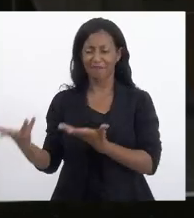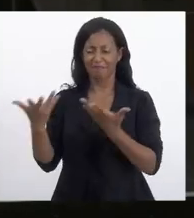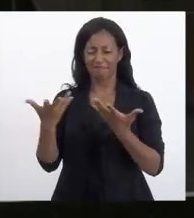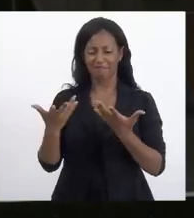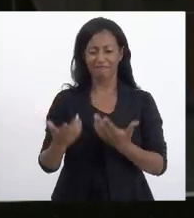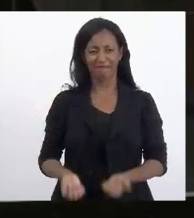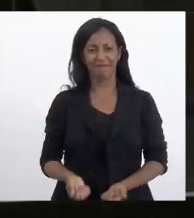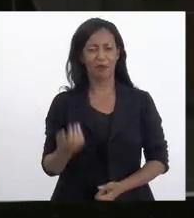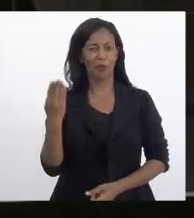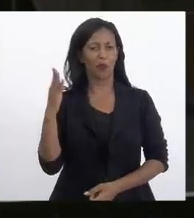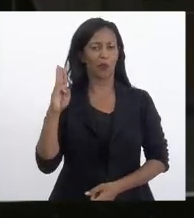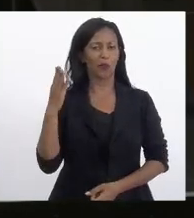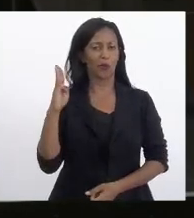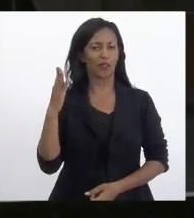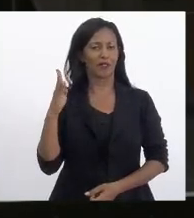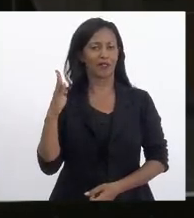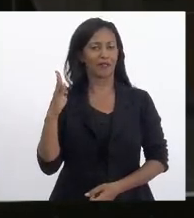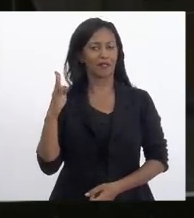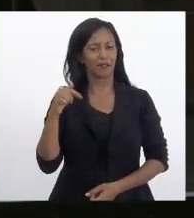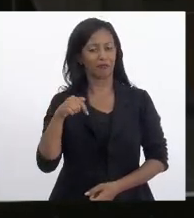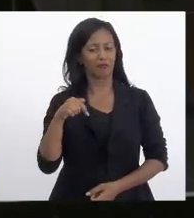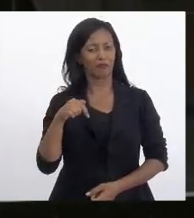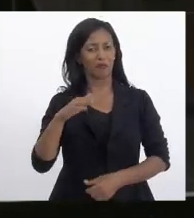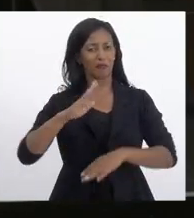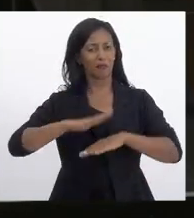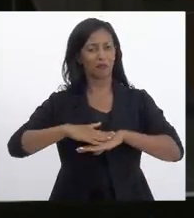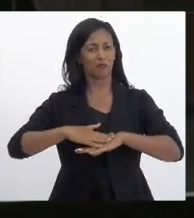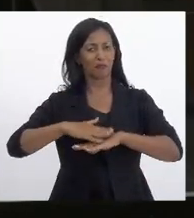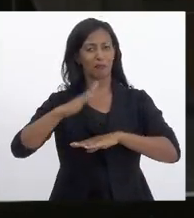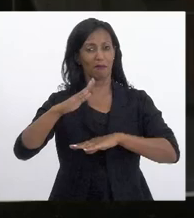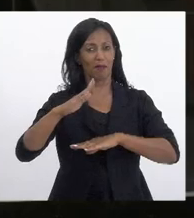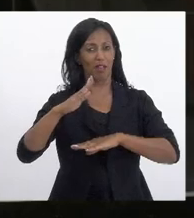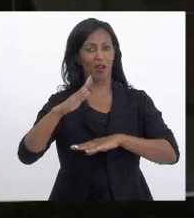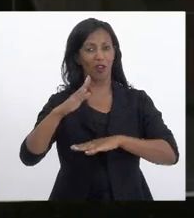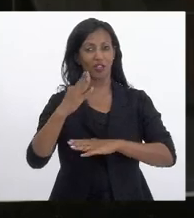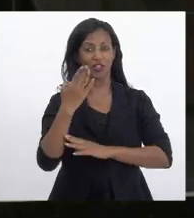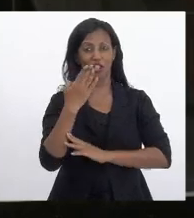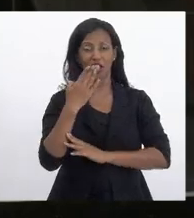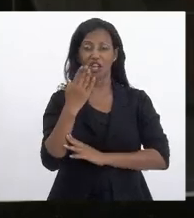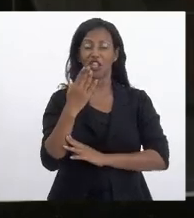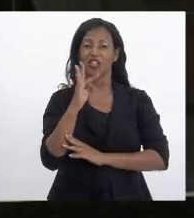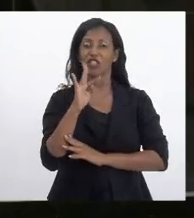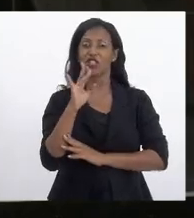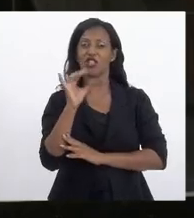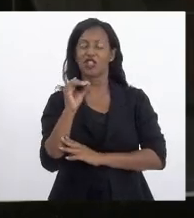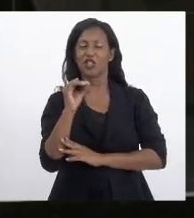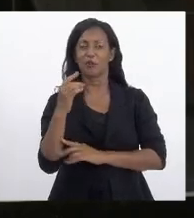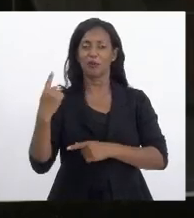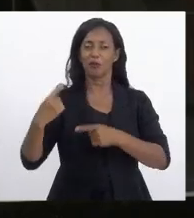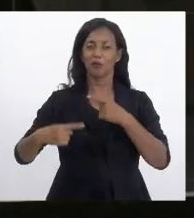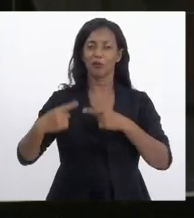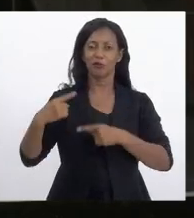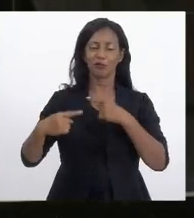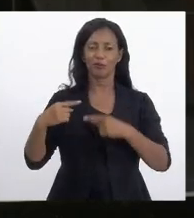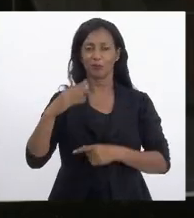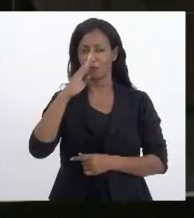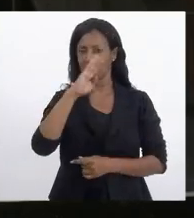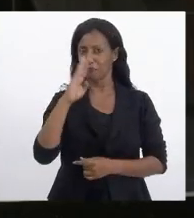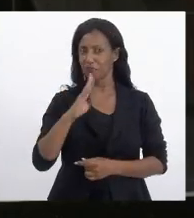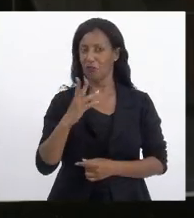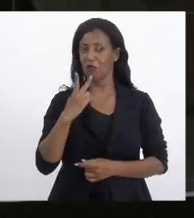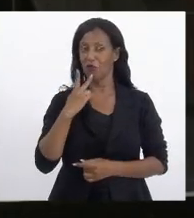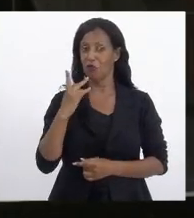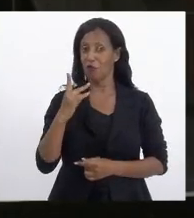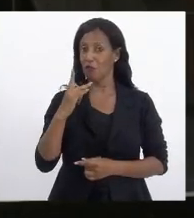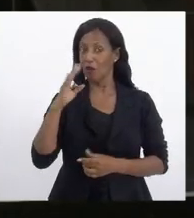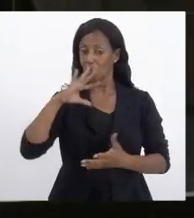Botafogo no seio dos maiores times do nosso Campeonato Brasileiro. Não estou dizendo dos maiores